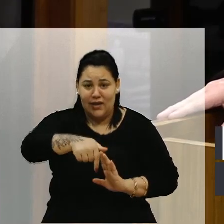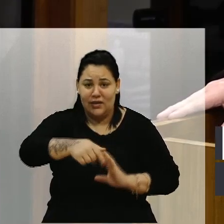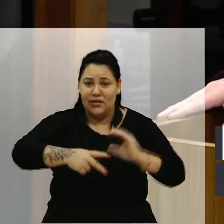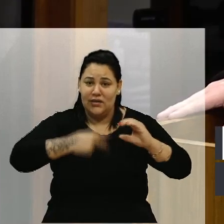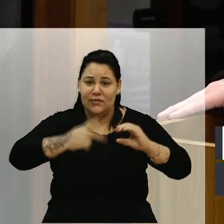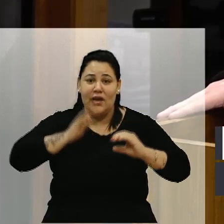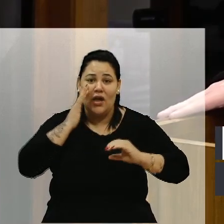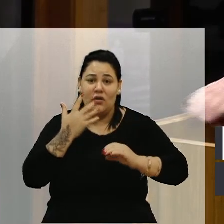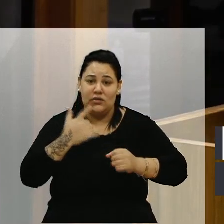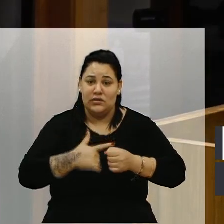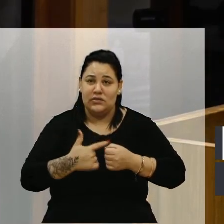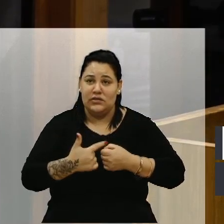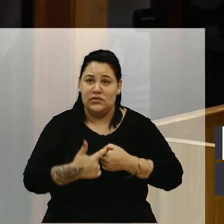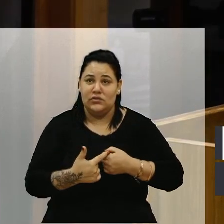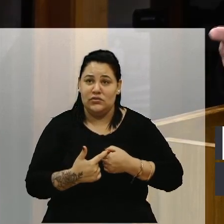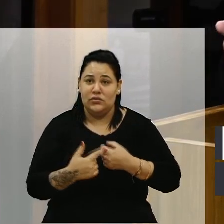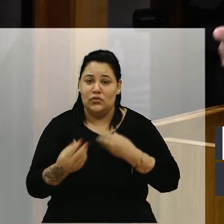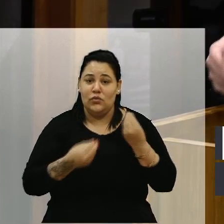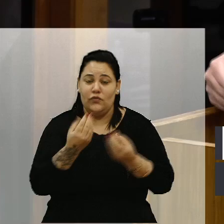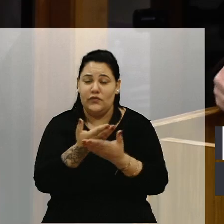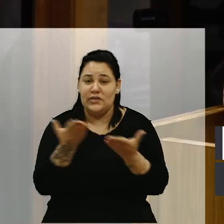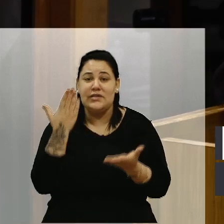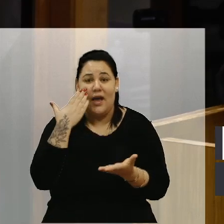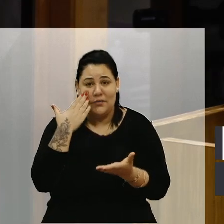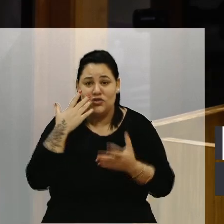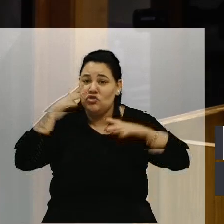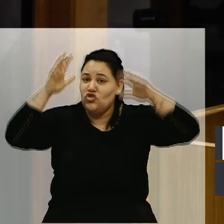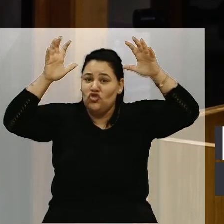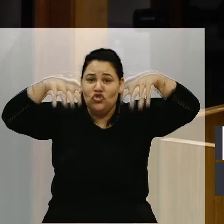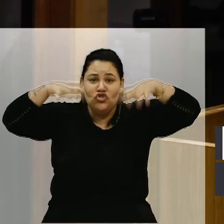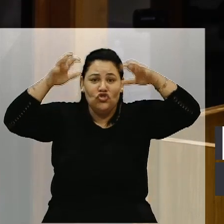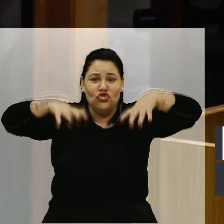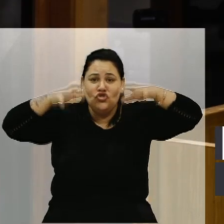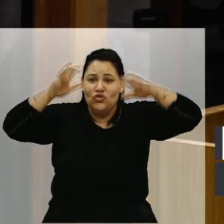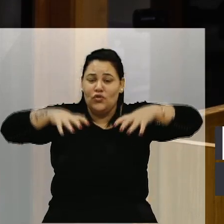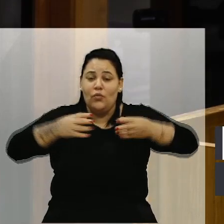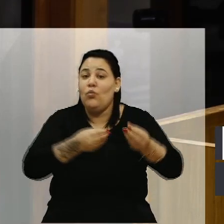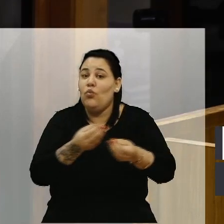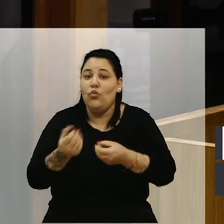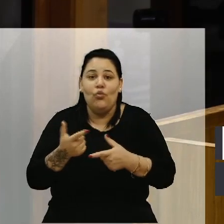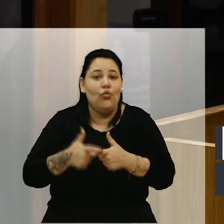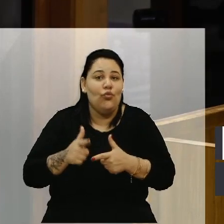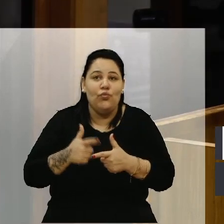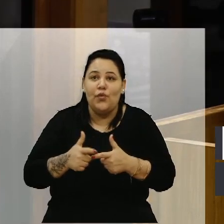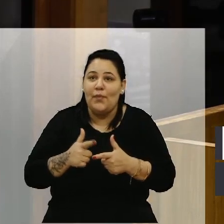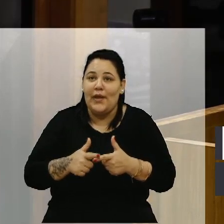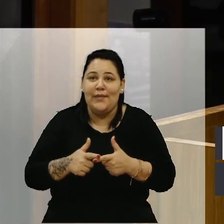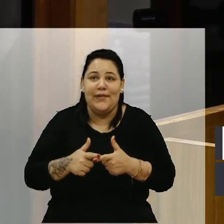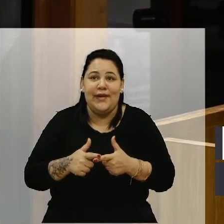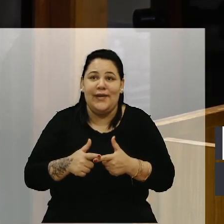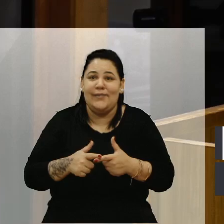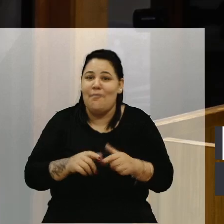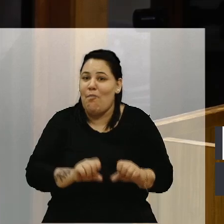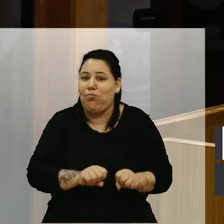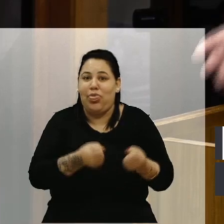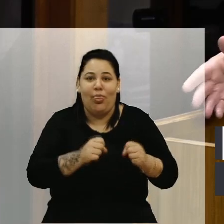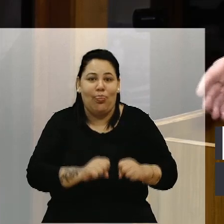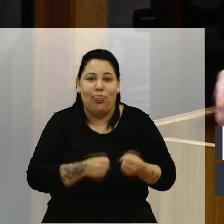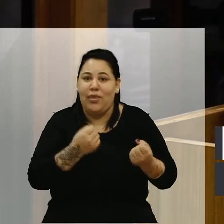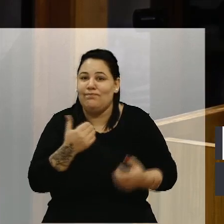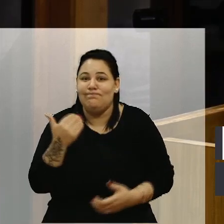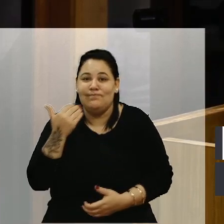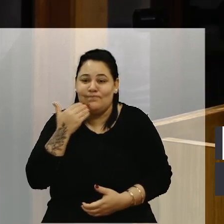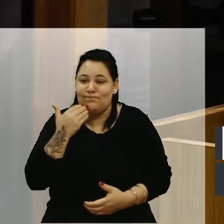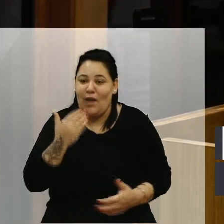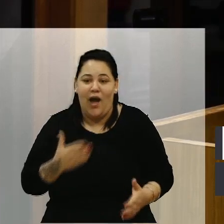cidade. Como todos vocês sabem, choveu demais, muitos problemas, né, danos em estradas,